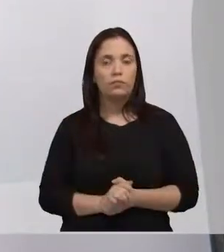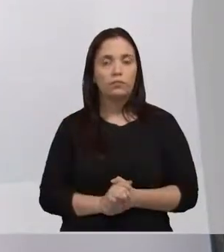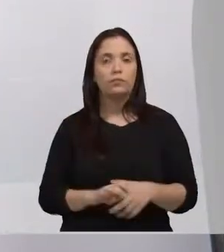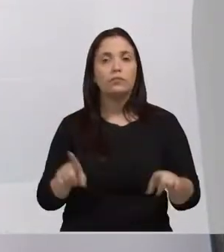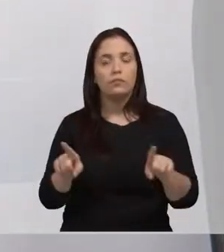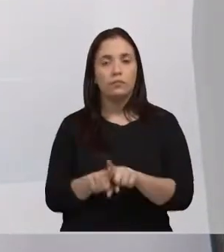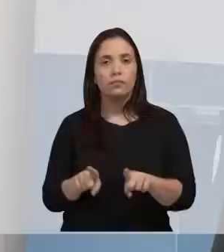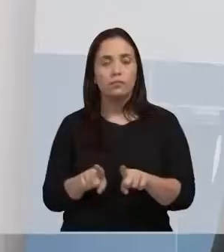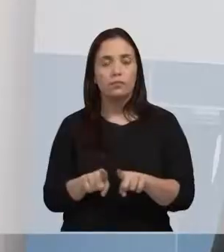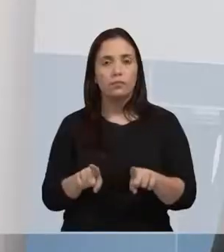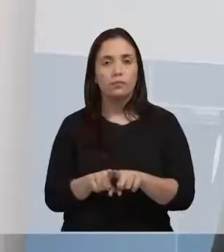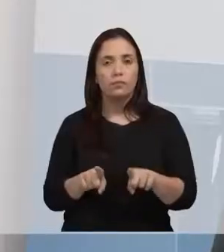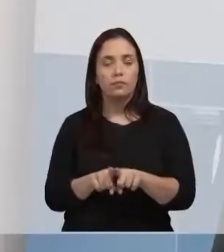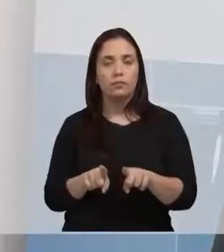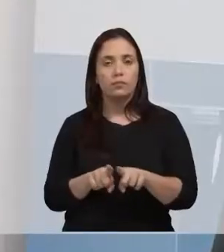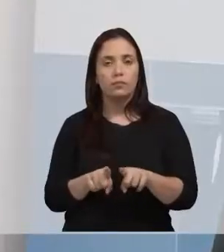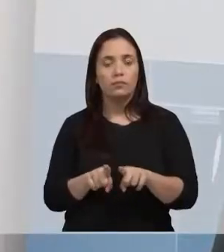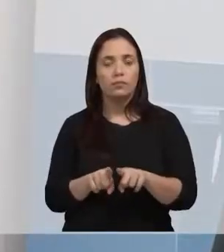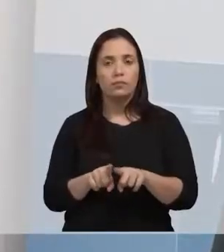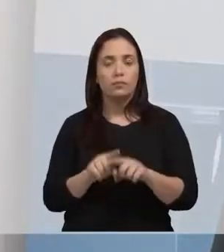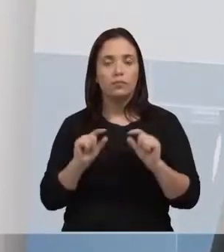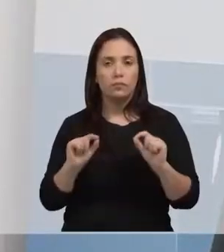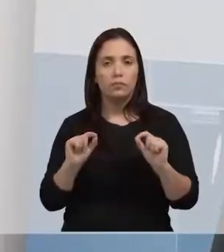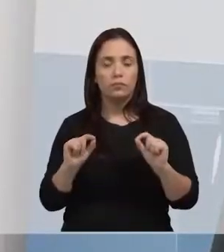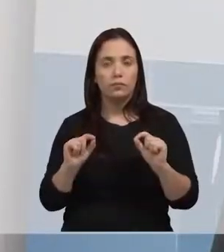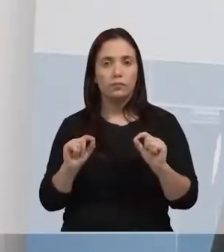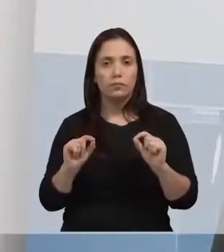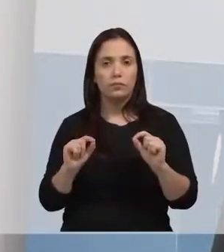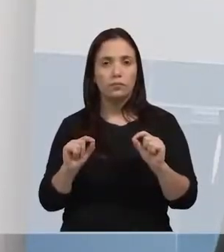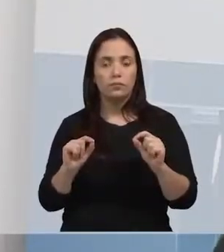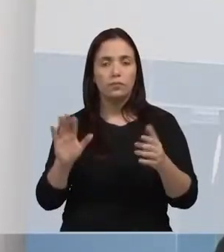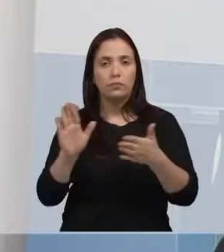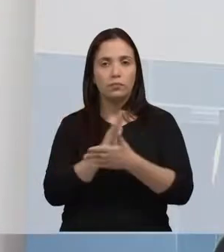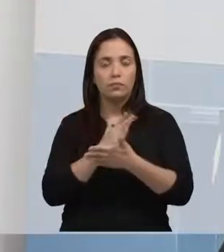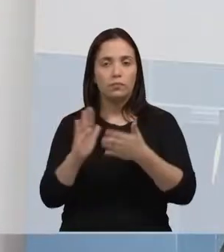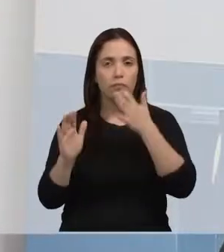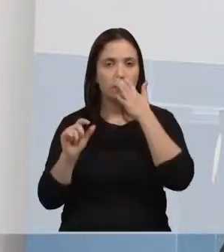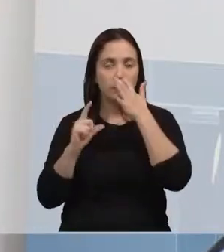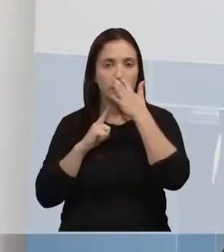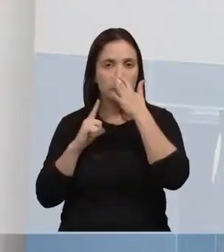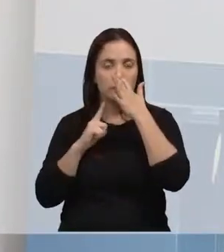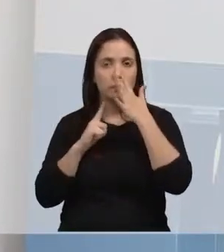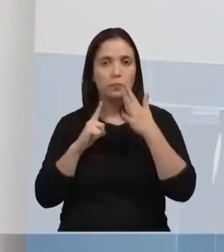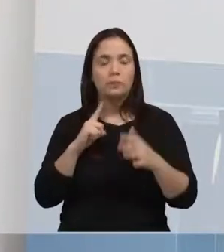Vale ressaltar também nesse processo que alguns lances